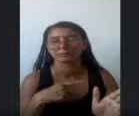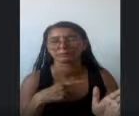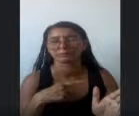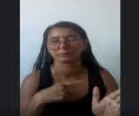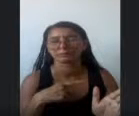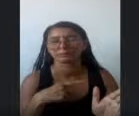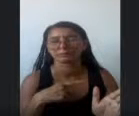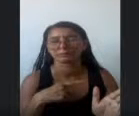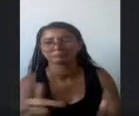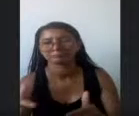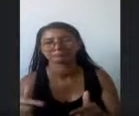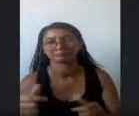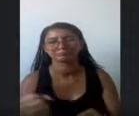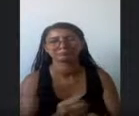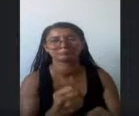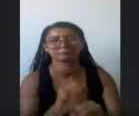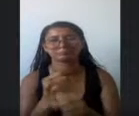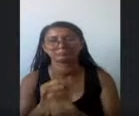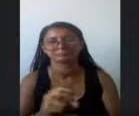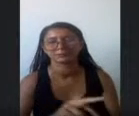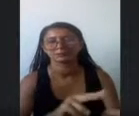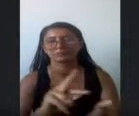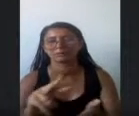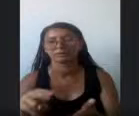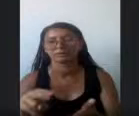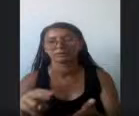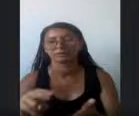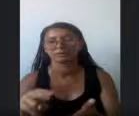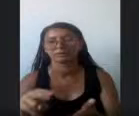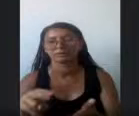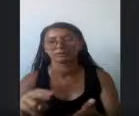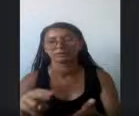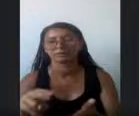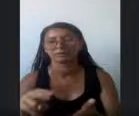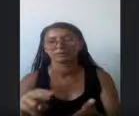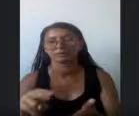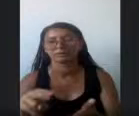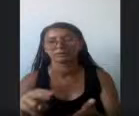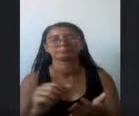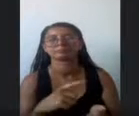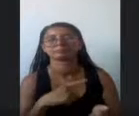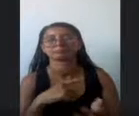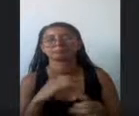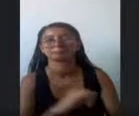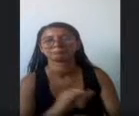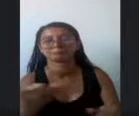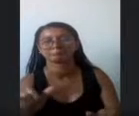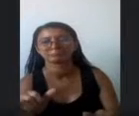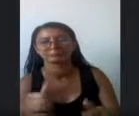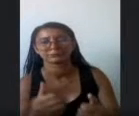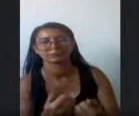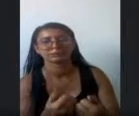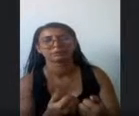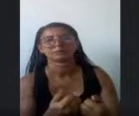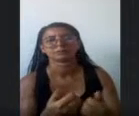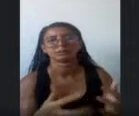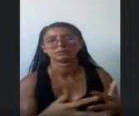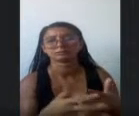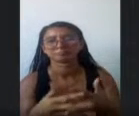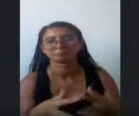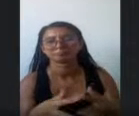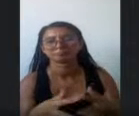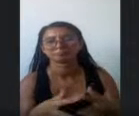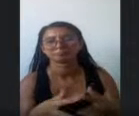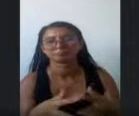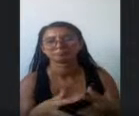tem no Brasil, acho que é importante destacar, muitas ações voltadas ao público relacionado a transportes e cargas também, às profissionais